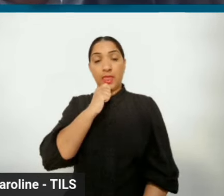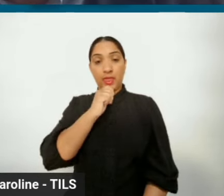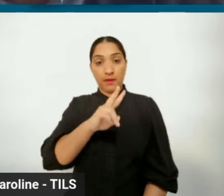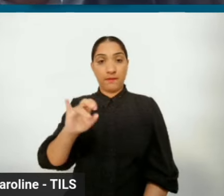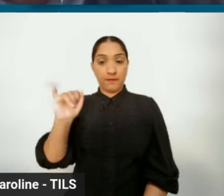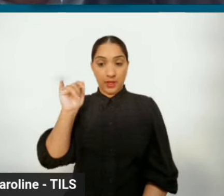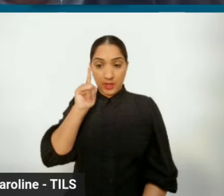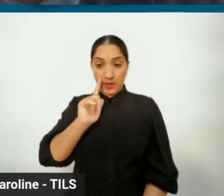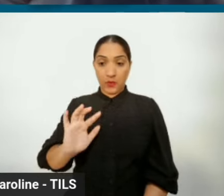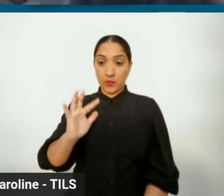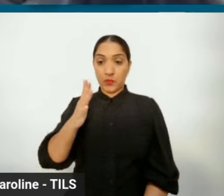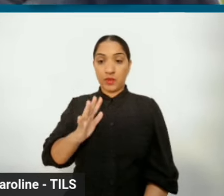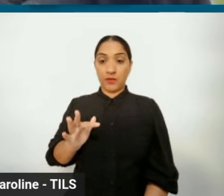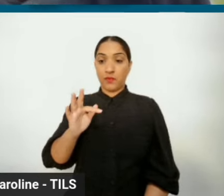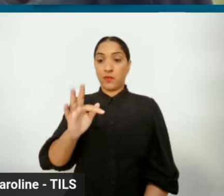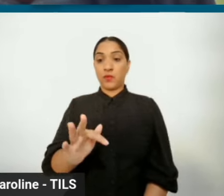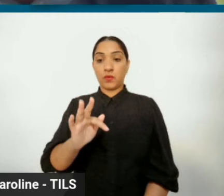trabalho,